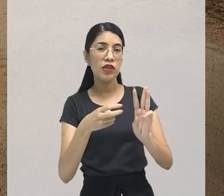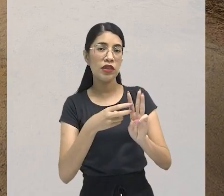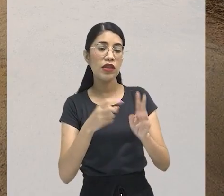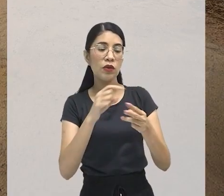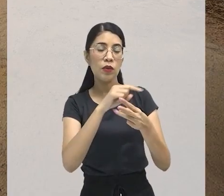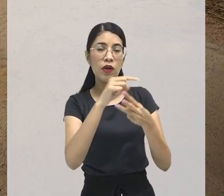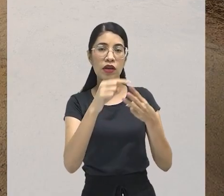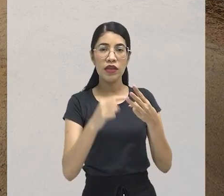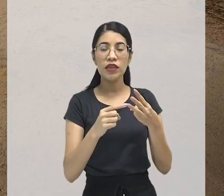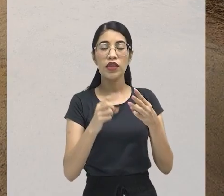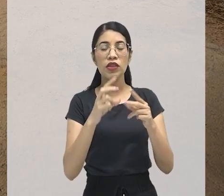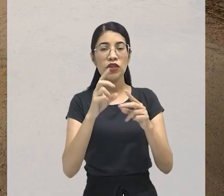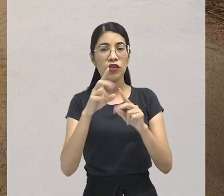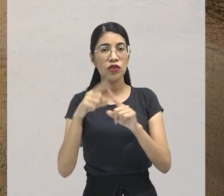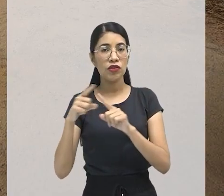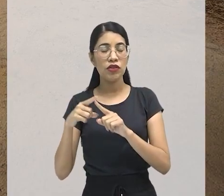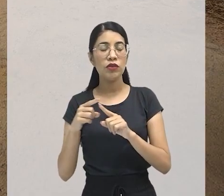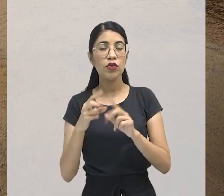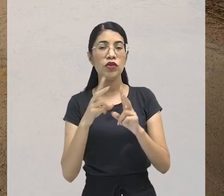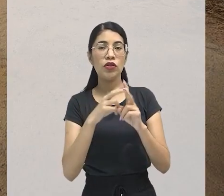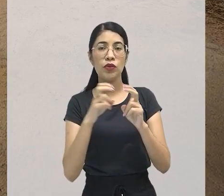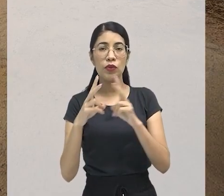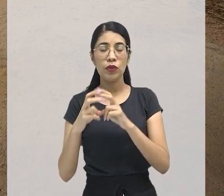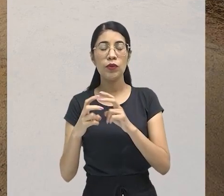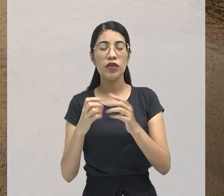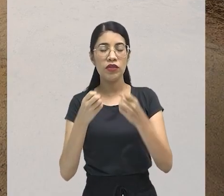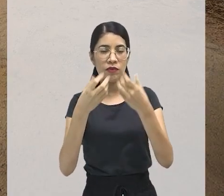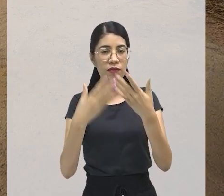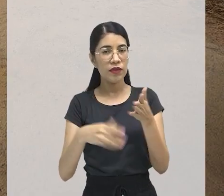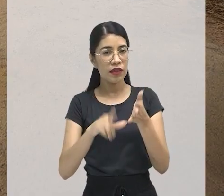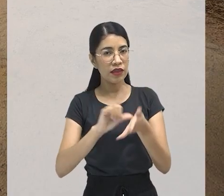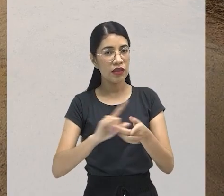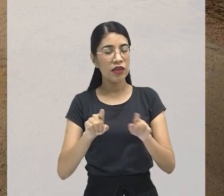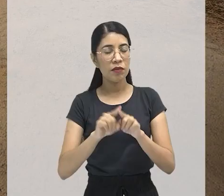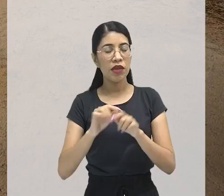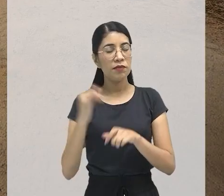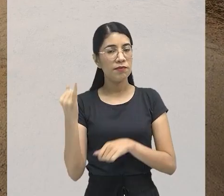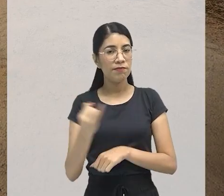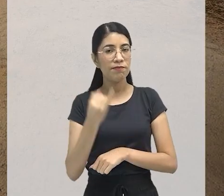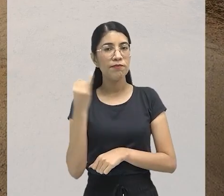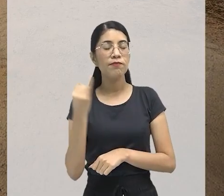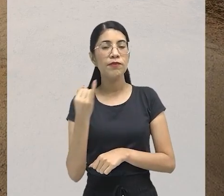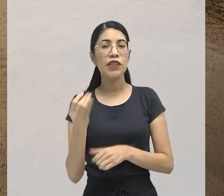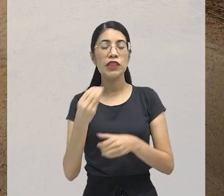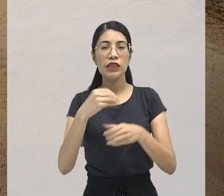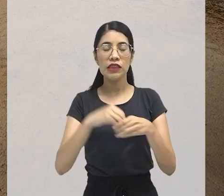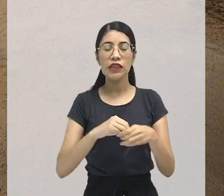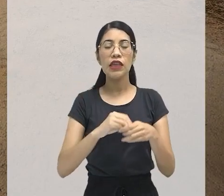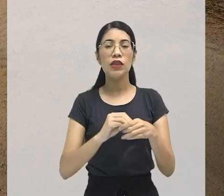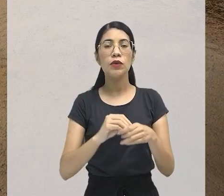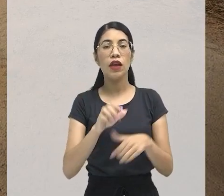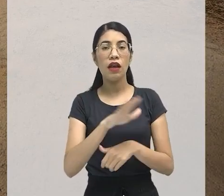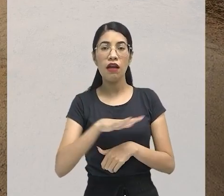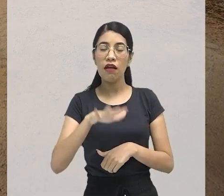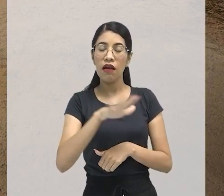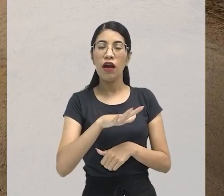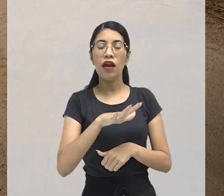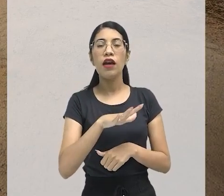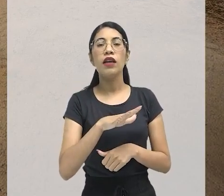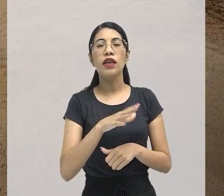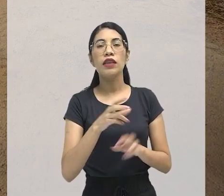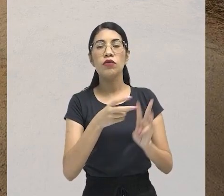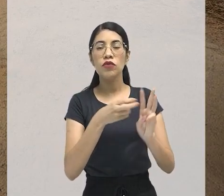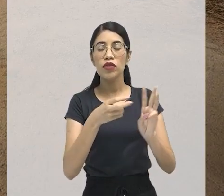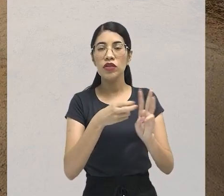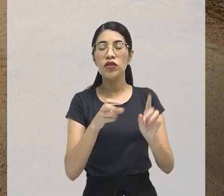Todas as três aí, elas têm um papel, como eu falei agora, anteriormente, tem um papel importante de acordo com a sua região ali,